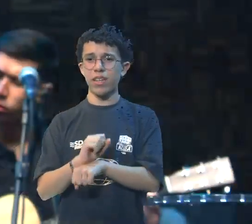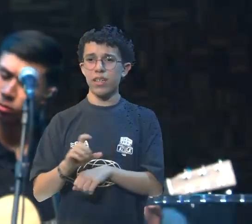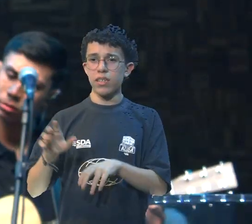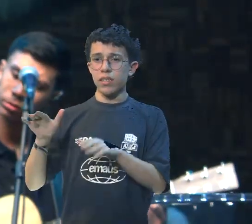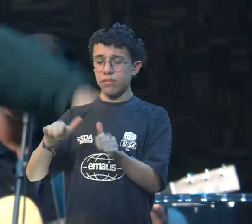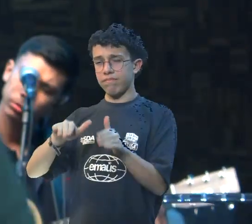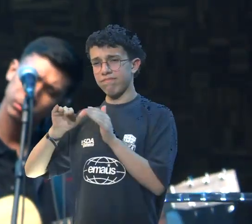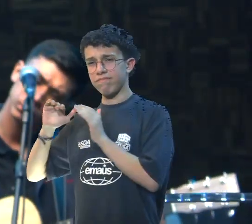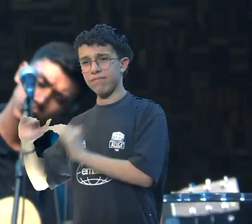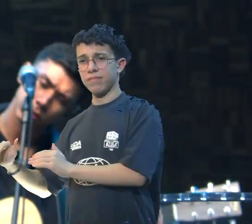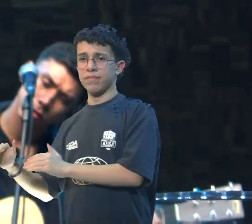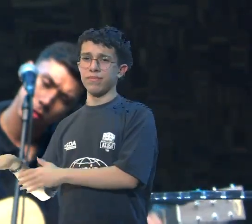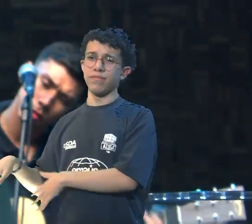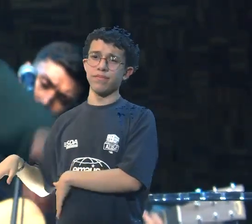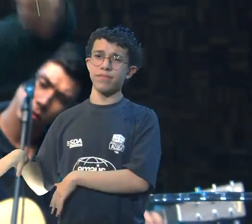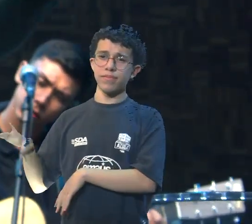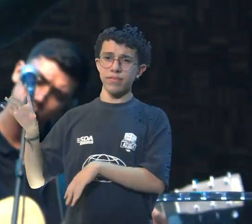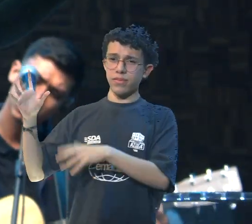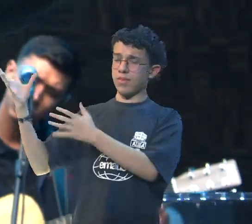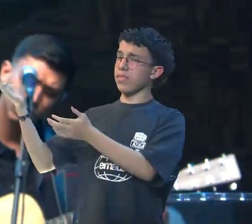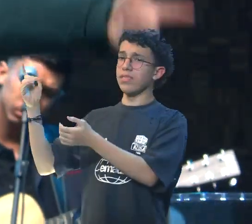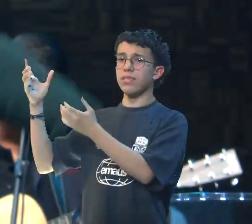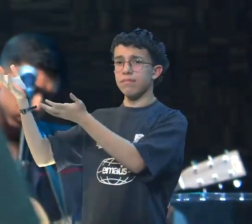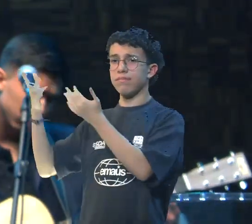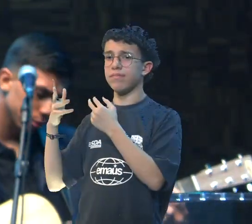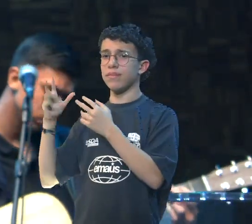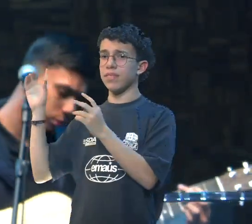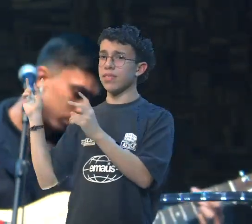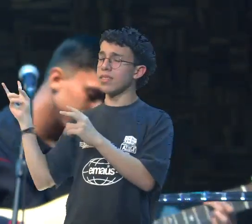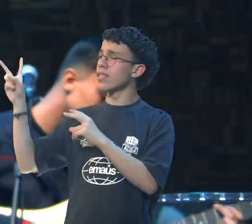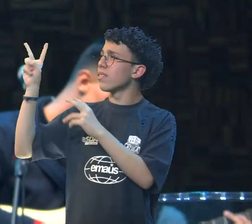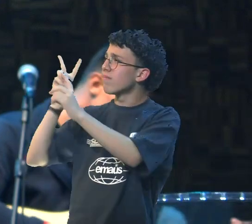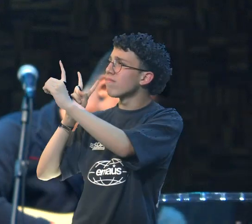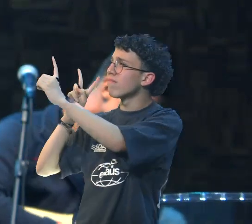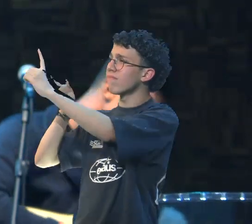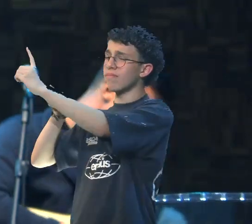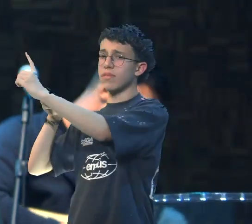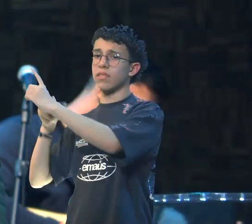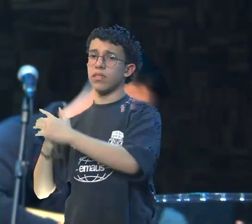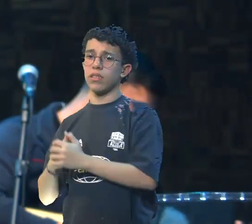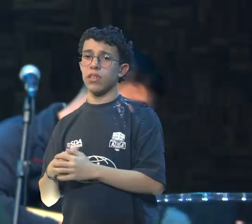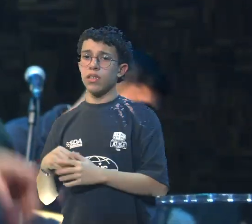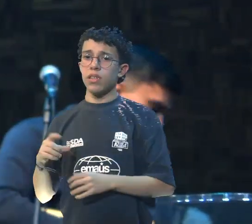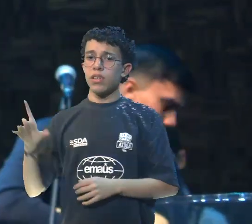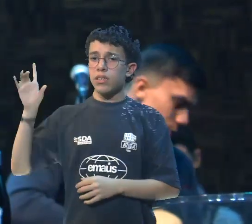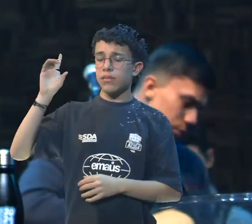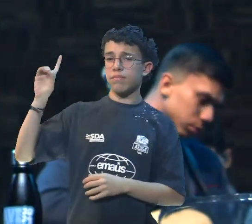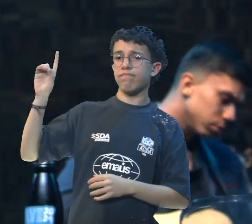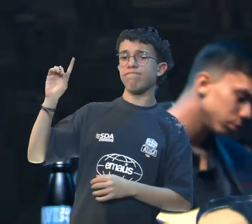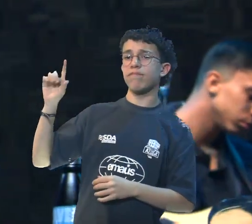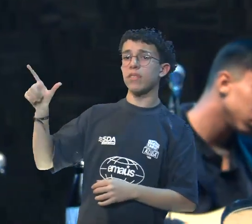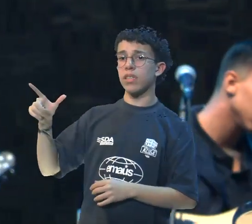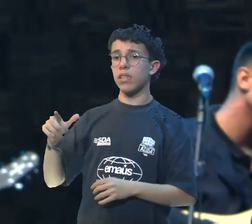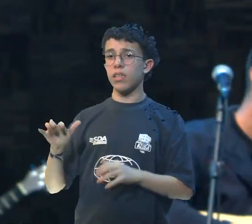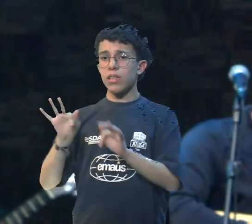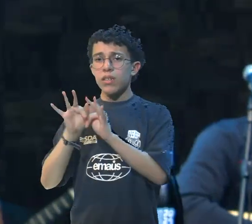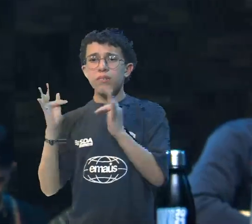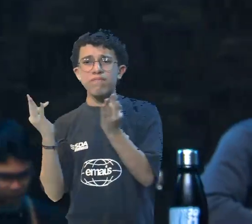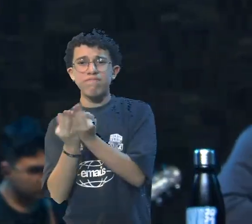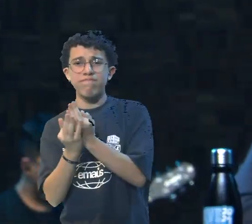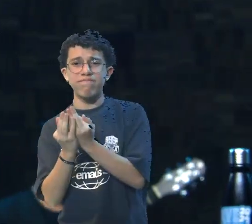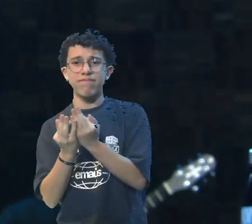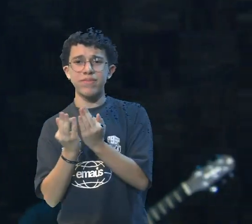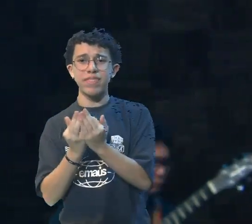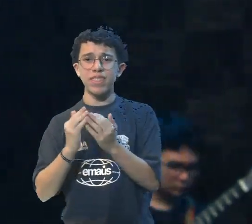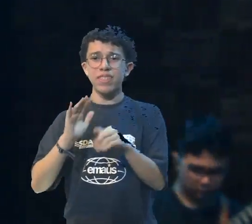as pessoas que a gente ama, para ter tempo de qualidade em família, Ah, Deus, tem casas quebradas aqui.